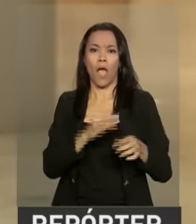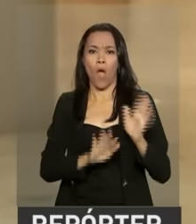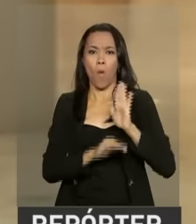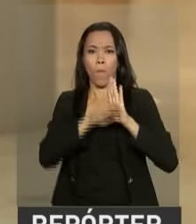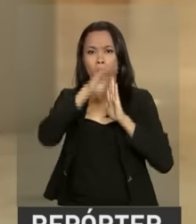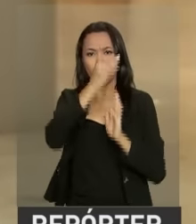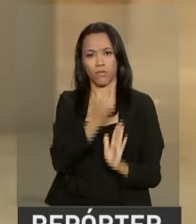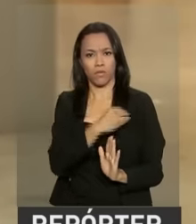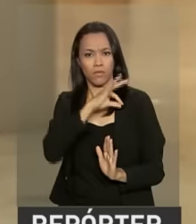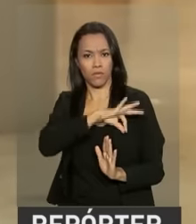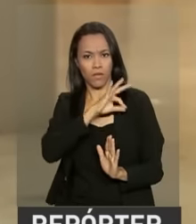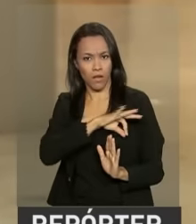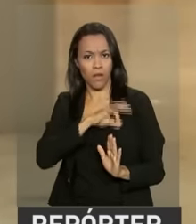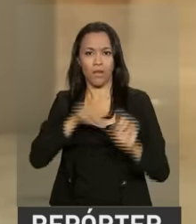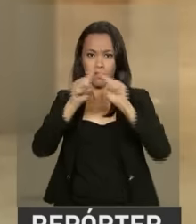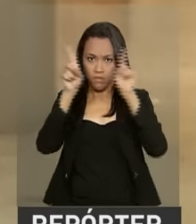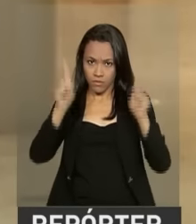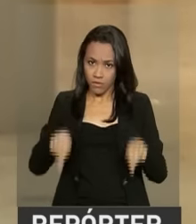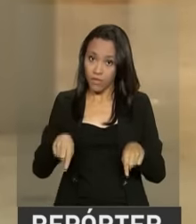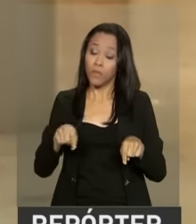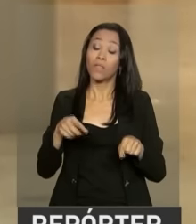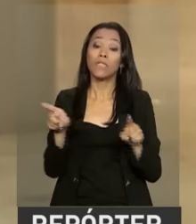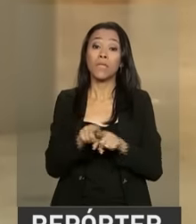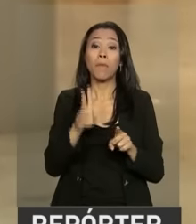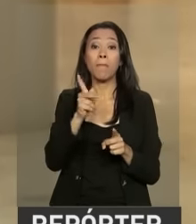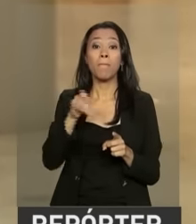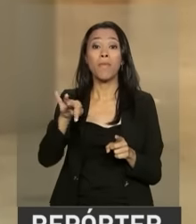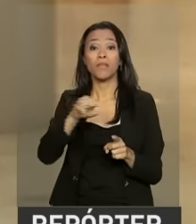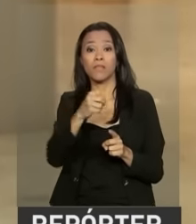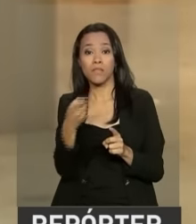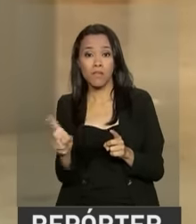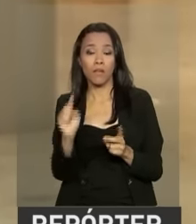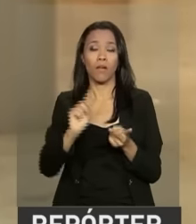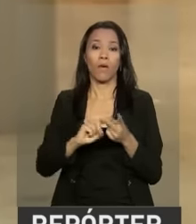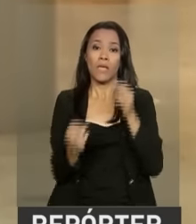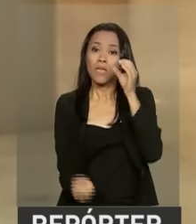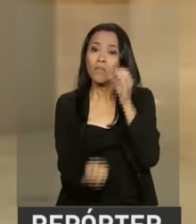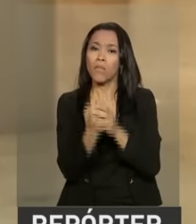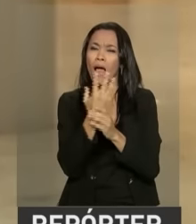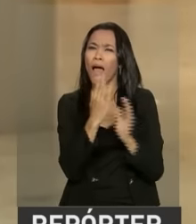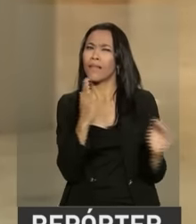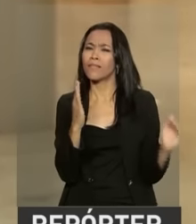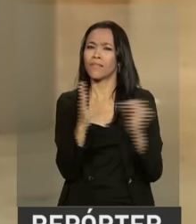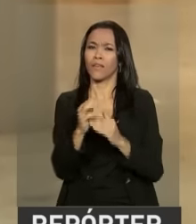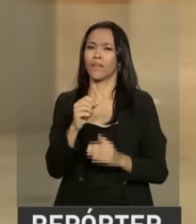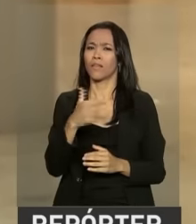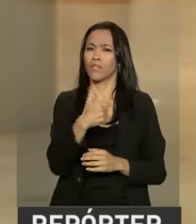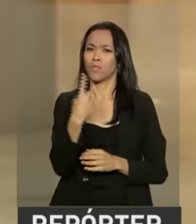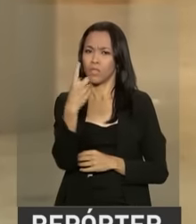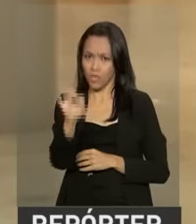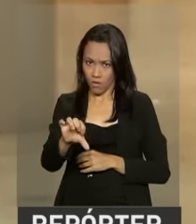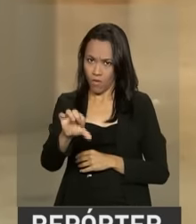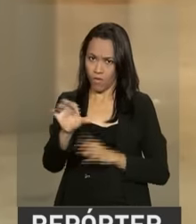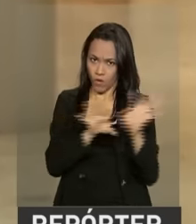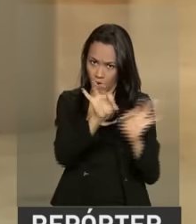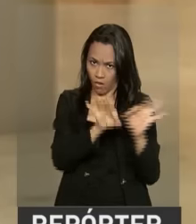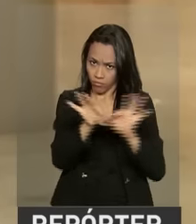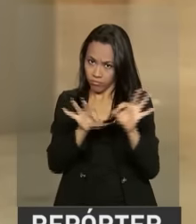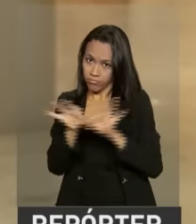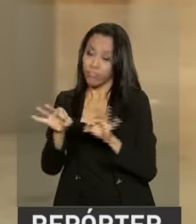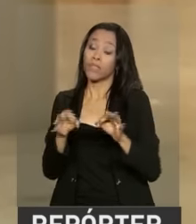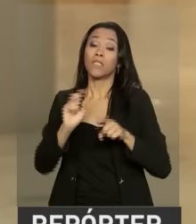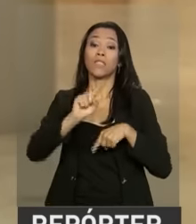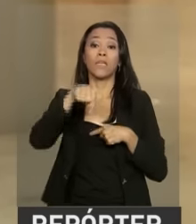extensivo a inativos e a pensionistas com implementação até 2019 ainda segundo a nota